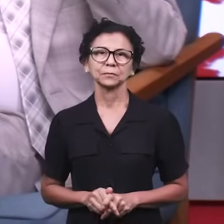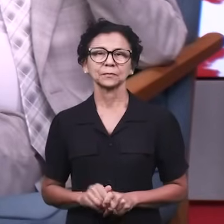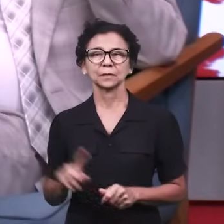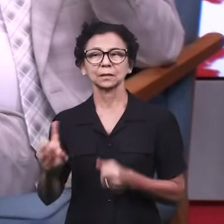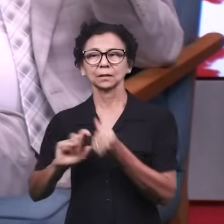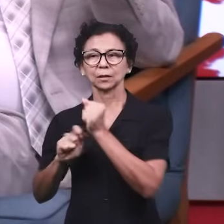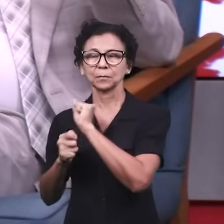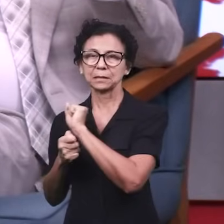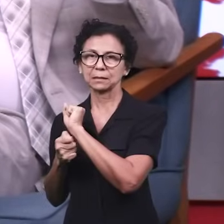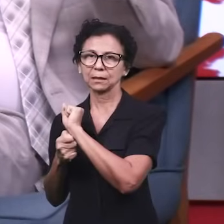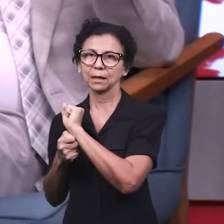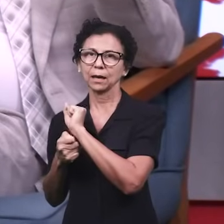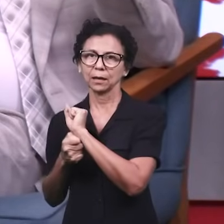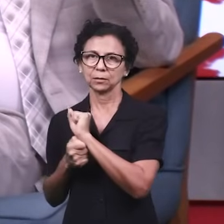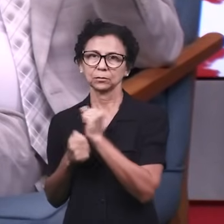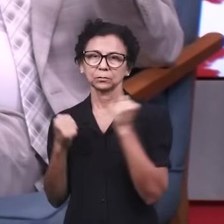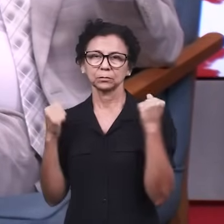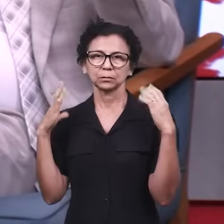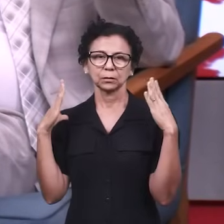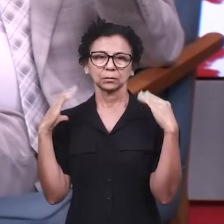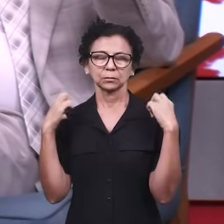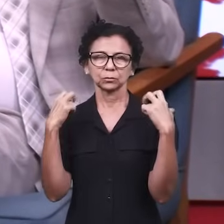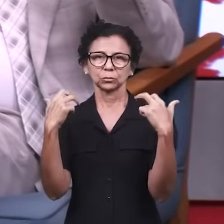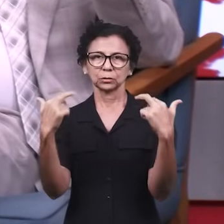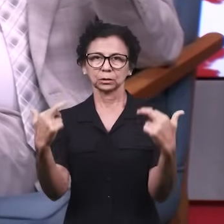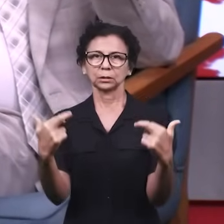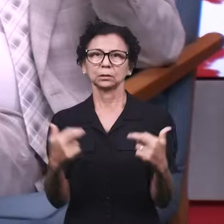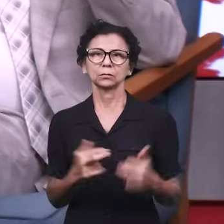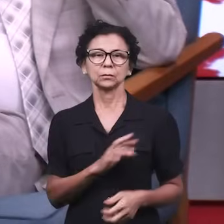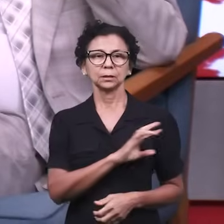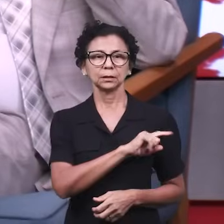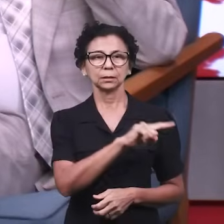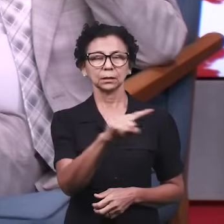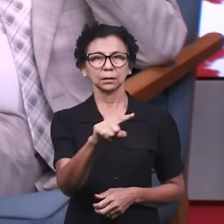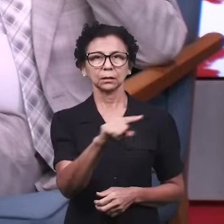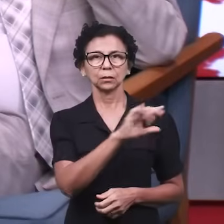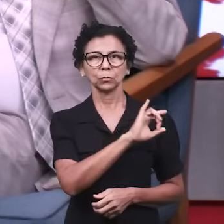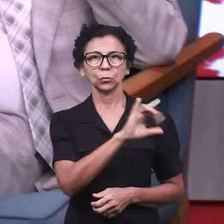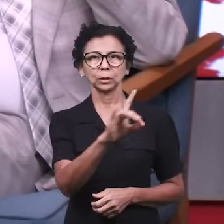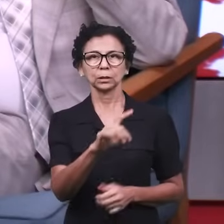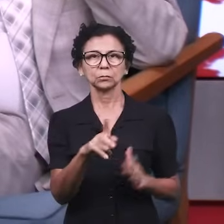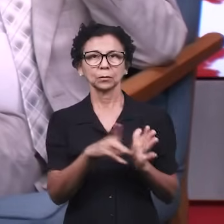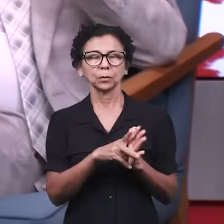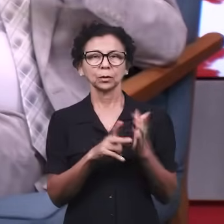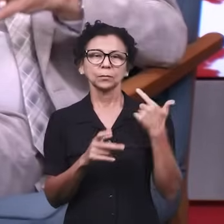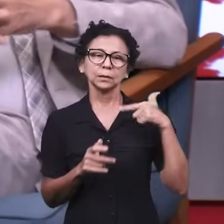não. Ali é mistério, é língua dos anjos, cada um entendia na sua própria língua.